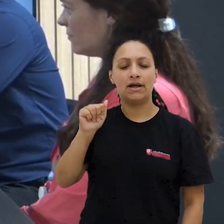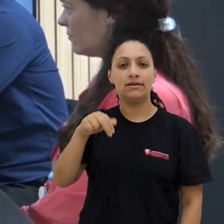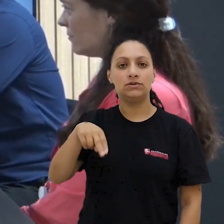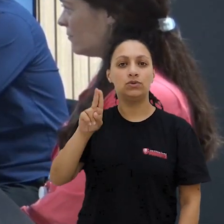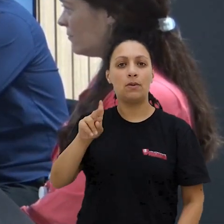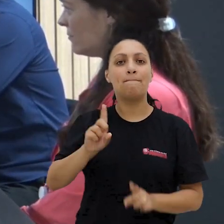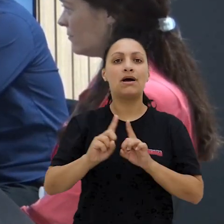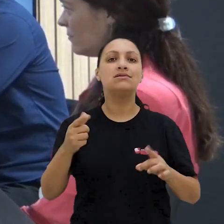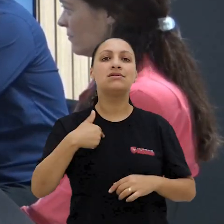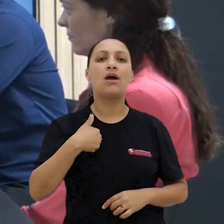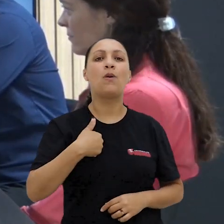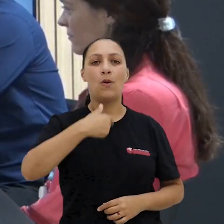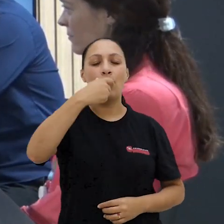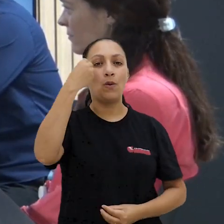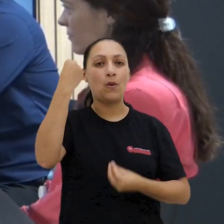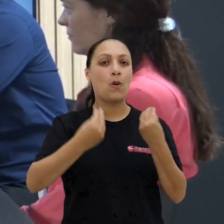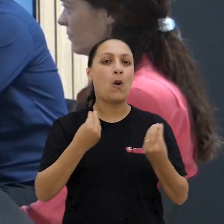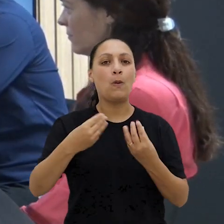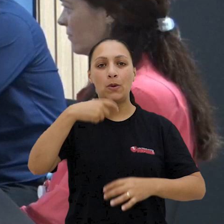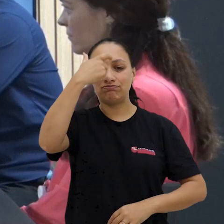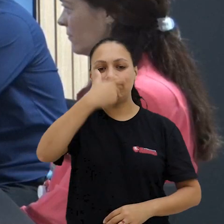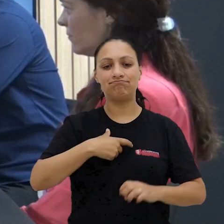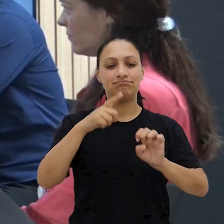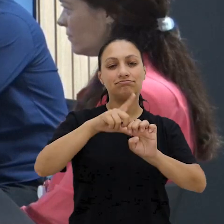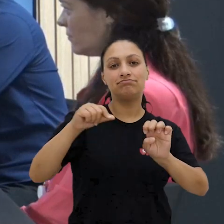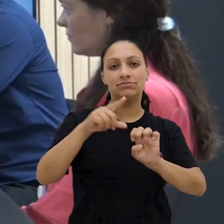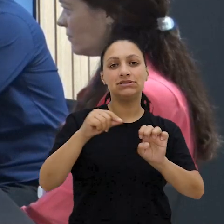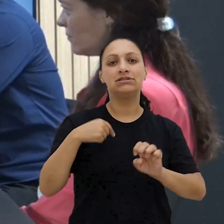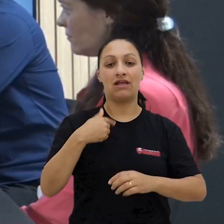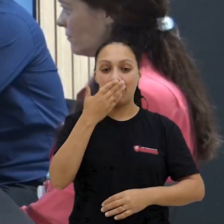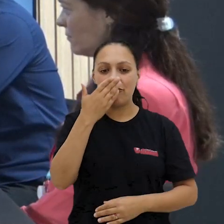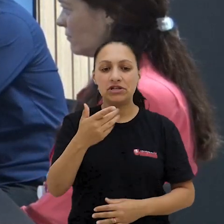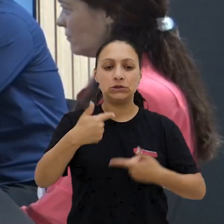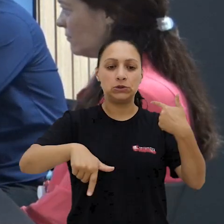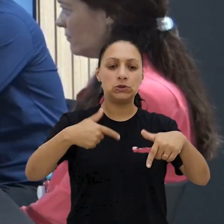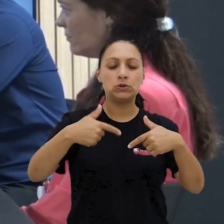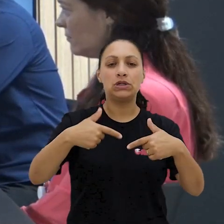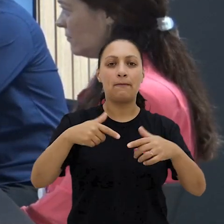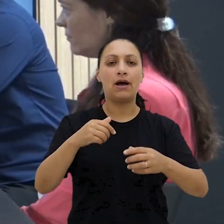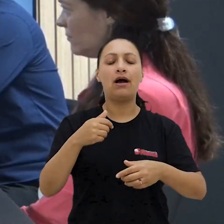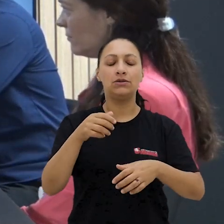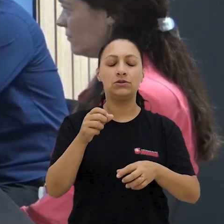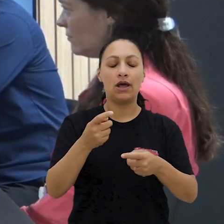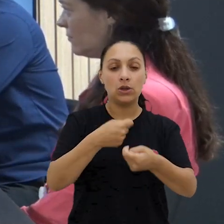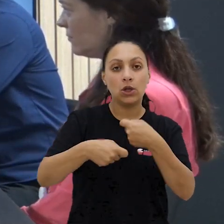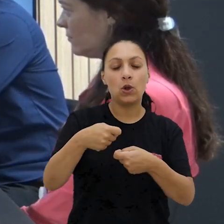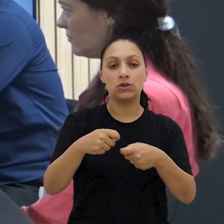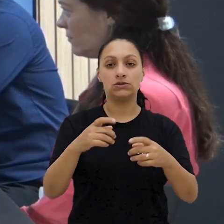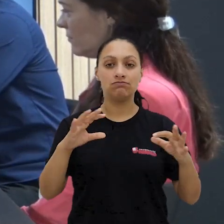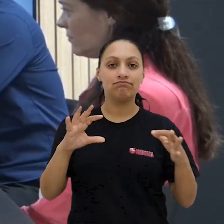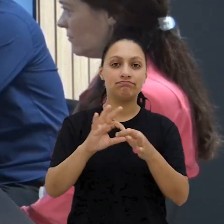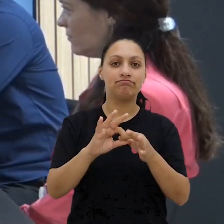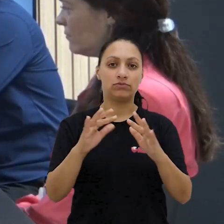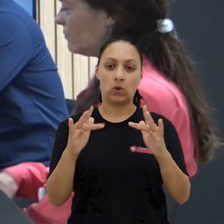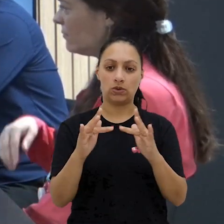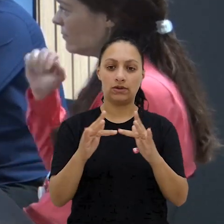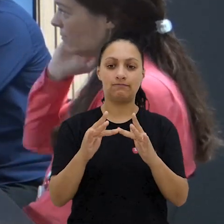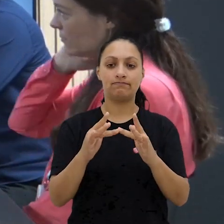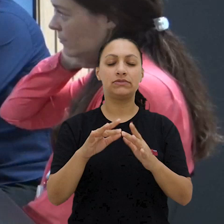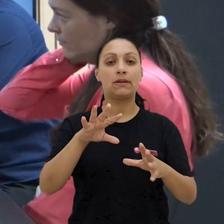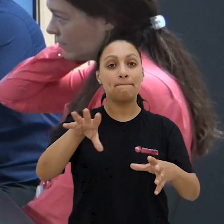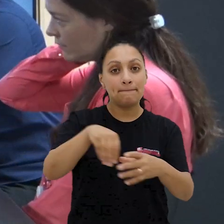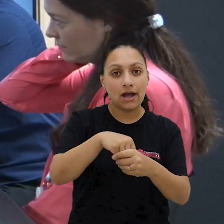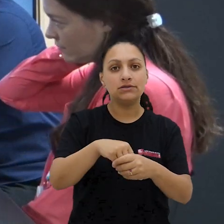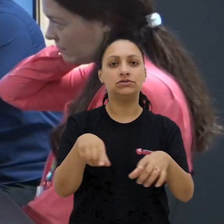como empreendedora frente a um negócio que está numa cultura completamente conectada, ou seja, isso também faz